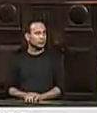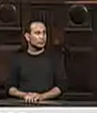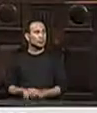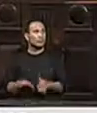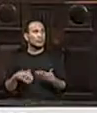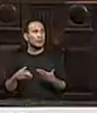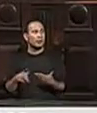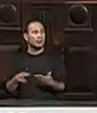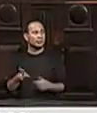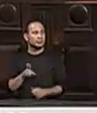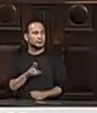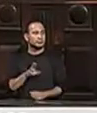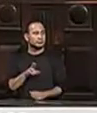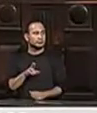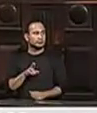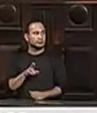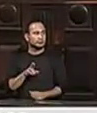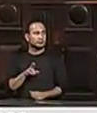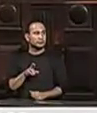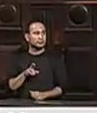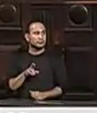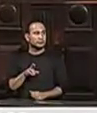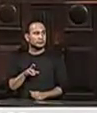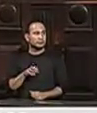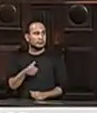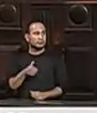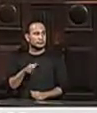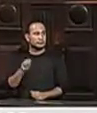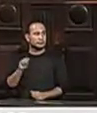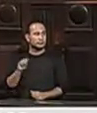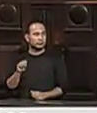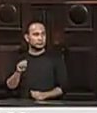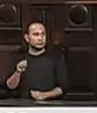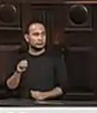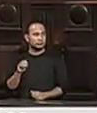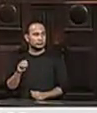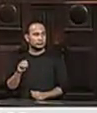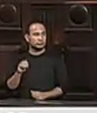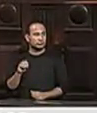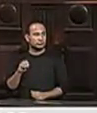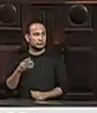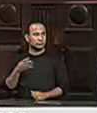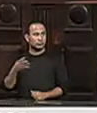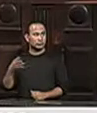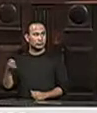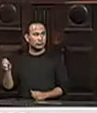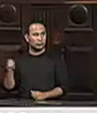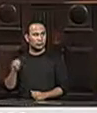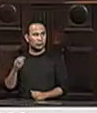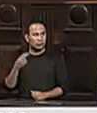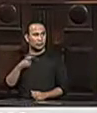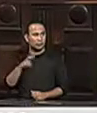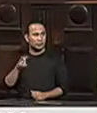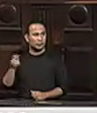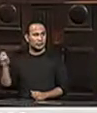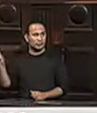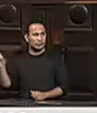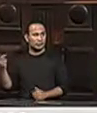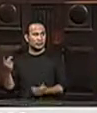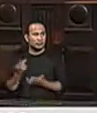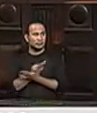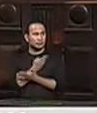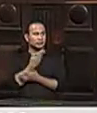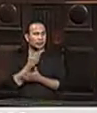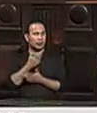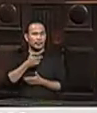quais os resultados que ela consegue? 108 policiais mortos, 400 ou 500 atingidos por